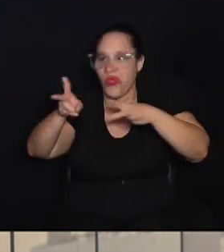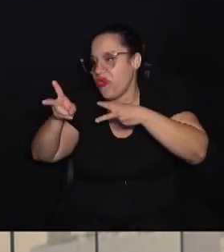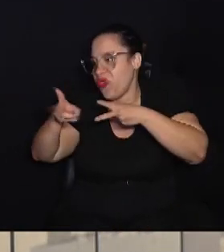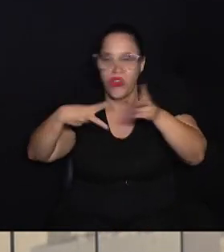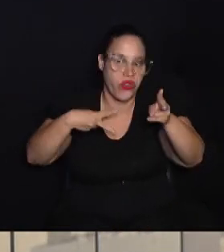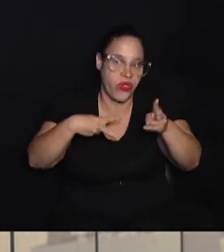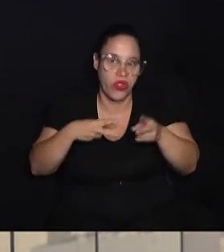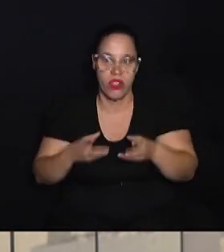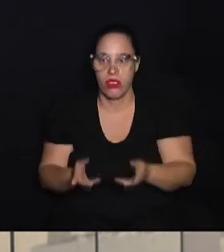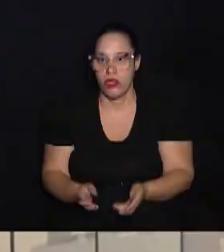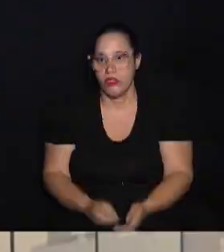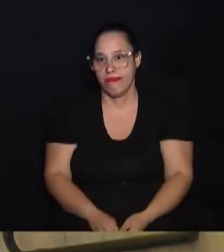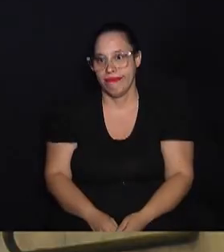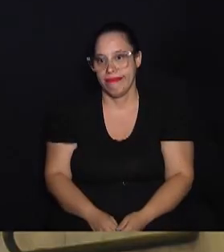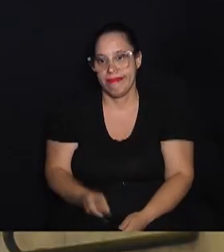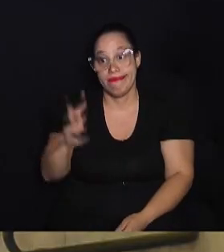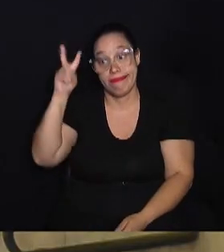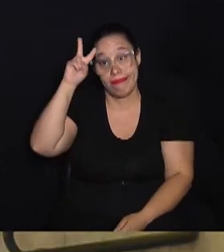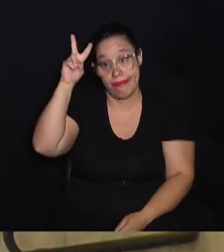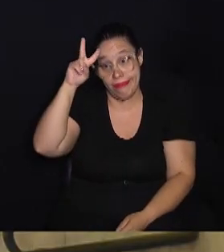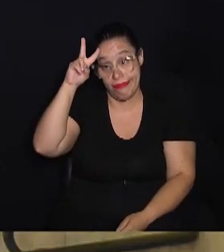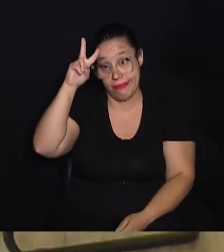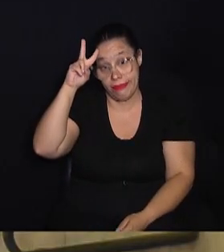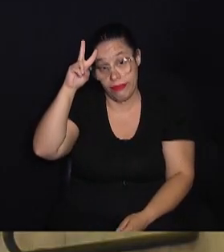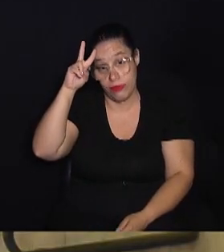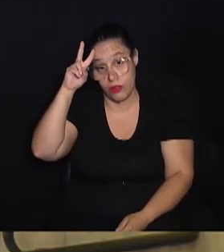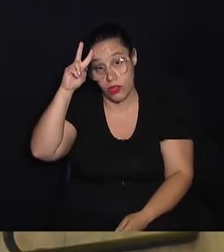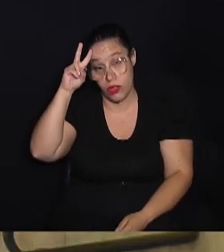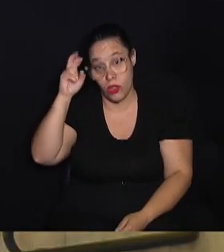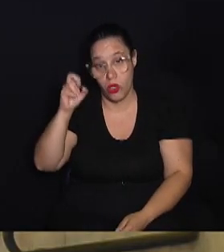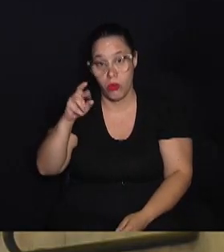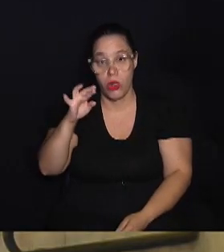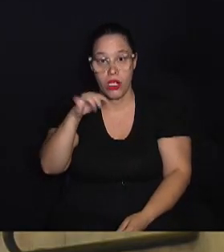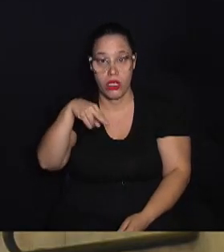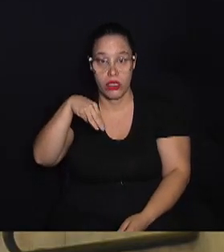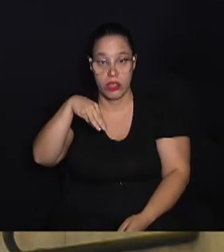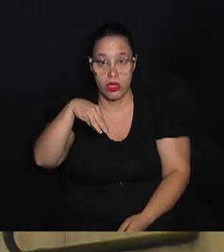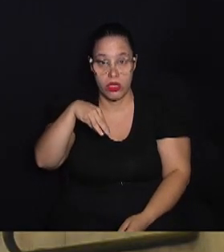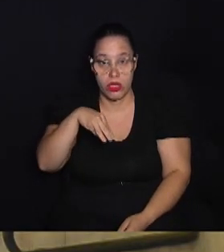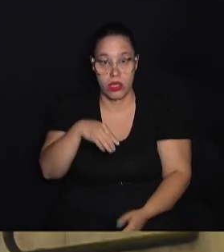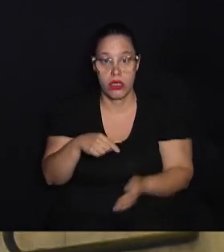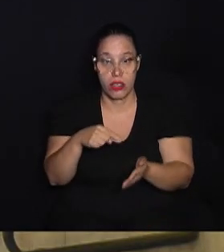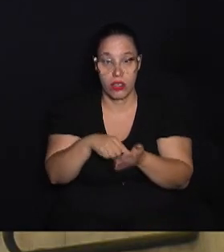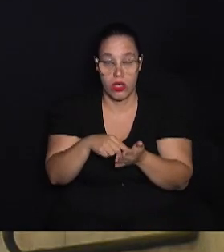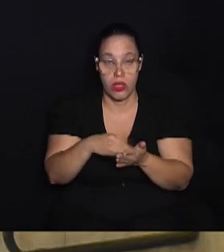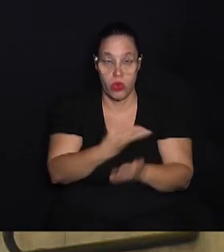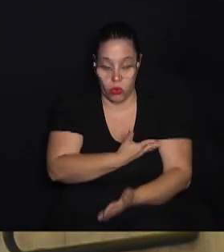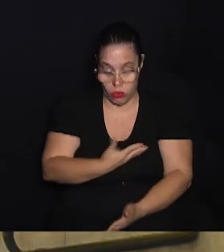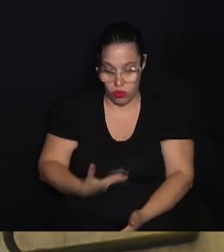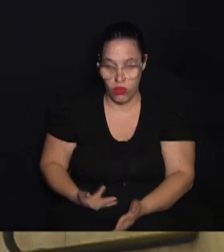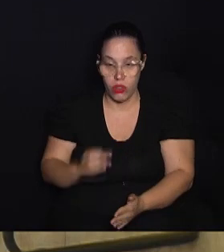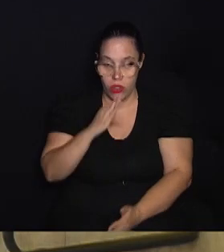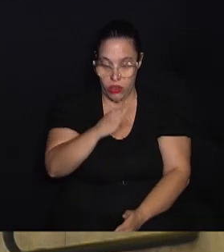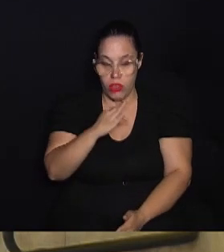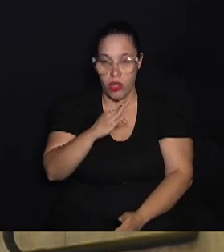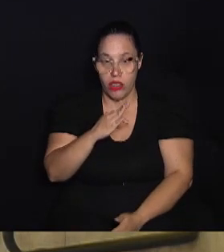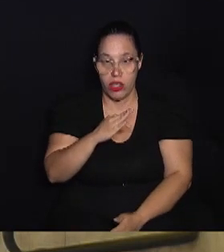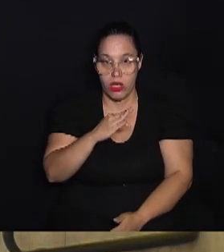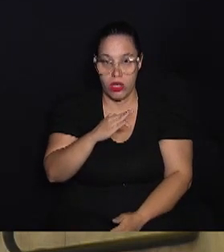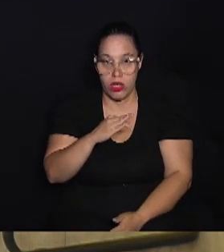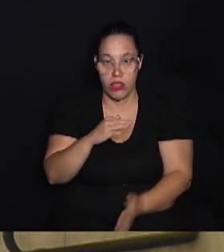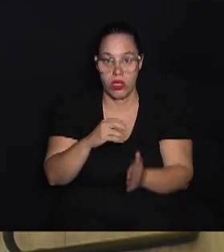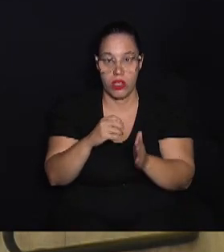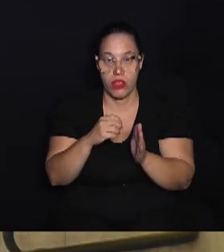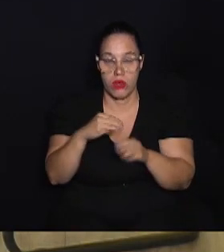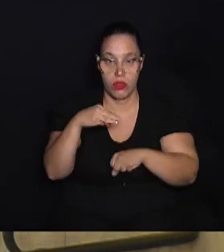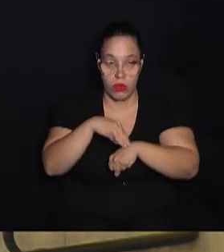de ventos. A gente lembra que o último boletim a que nós temos acesso aqui do governo federal, que é na página do